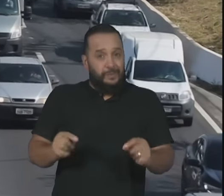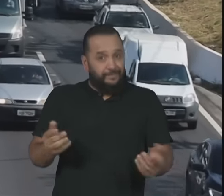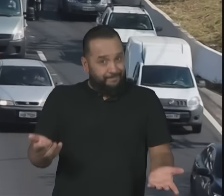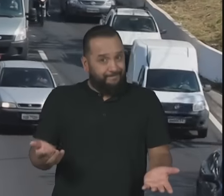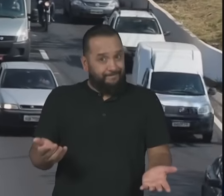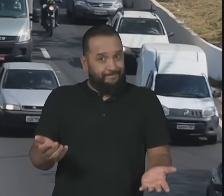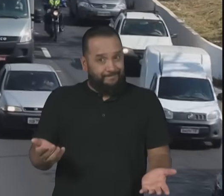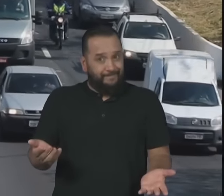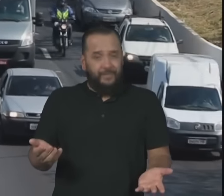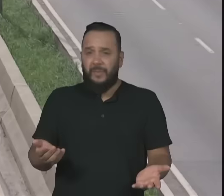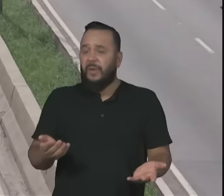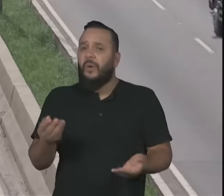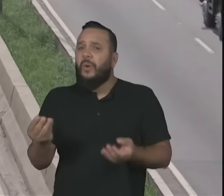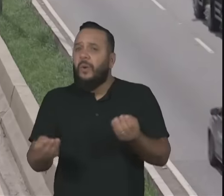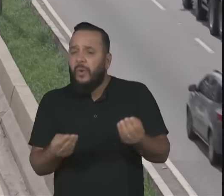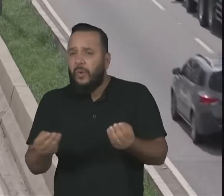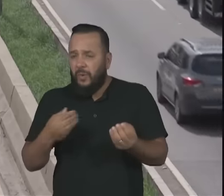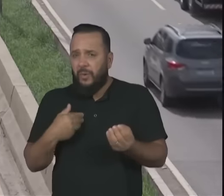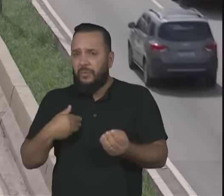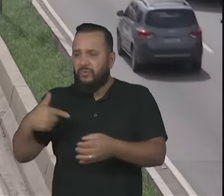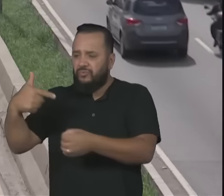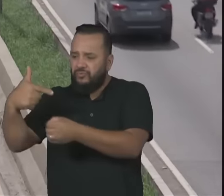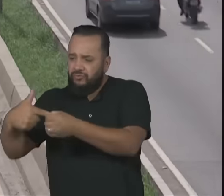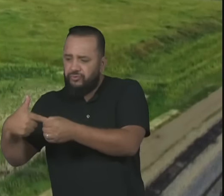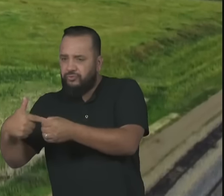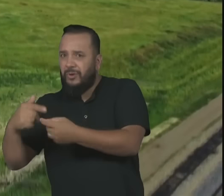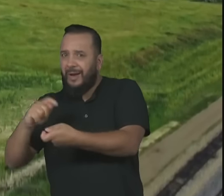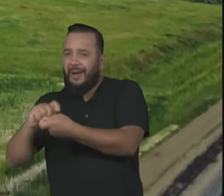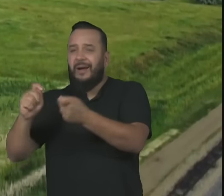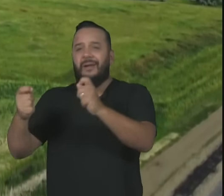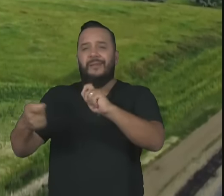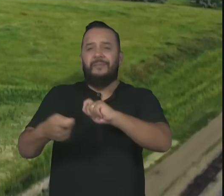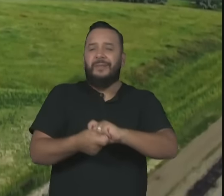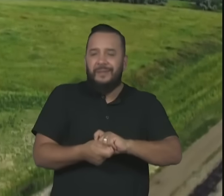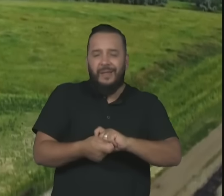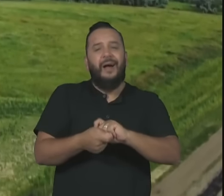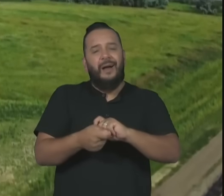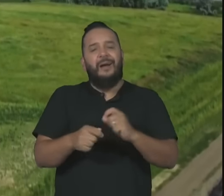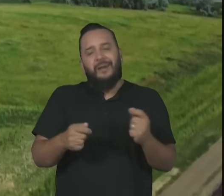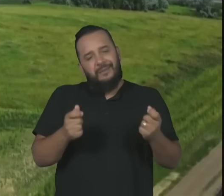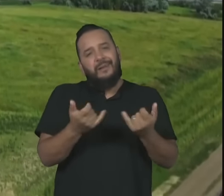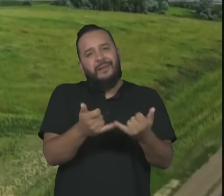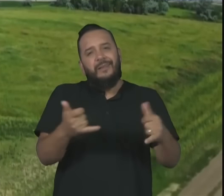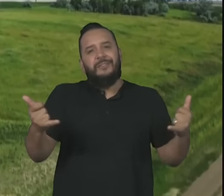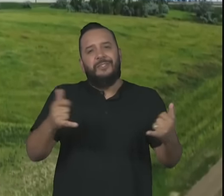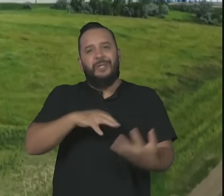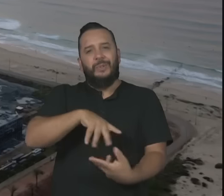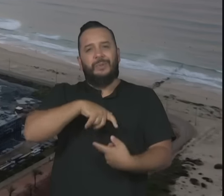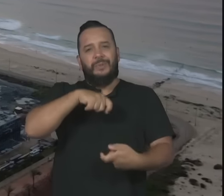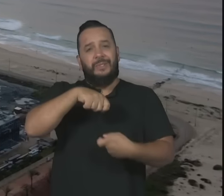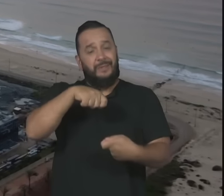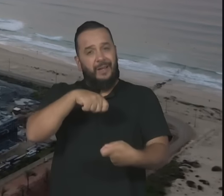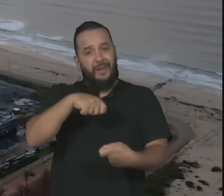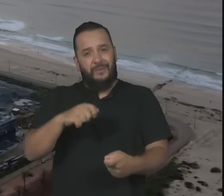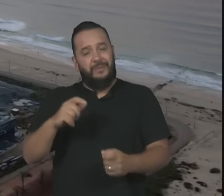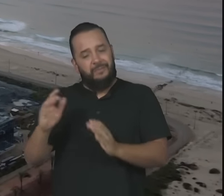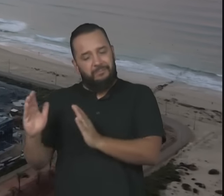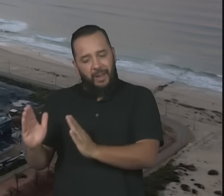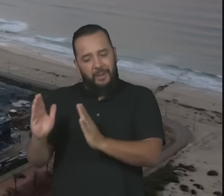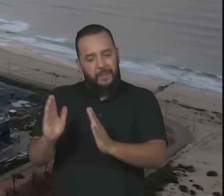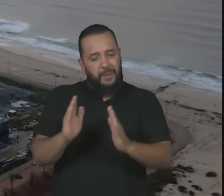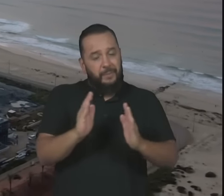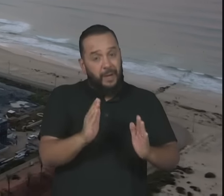A transição gradual do uso de combustíveis fósseis para fontes limpas e renováveis de energia. Mais um tema importante